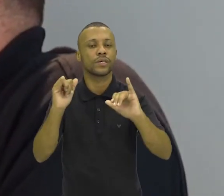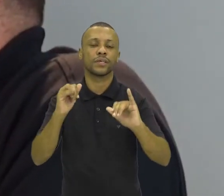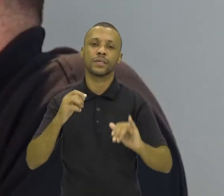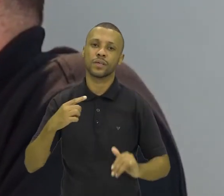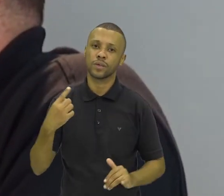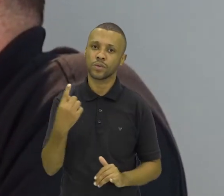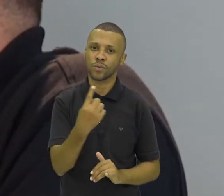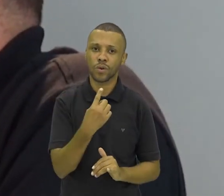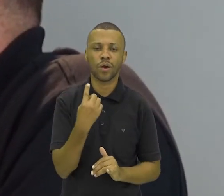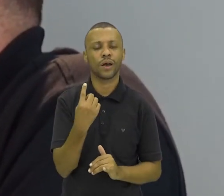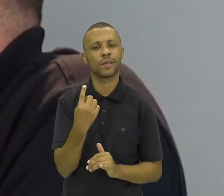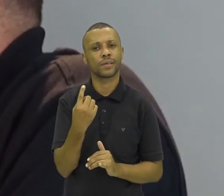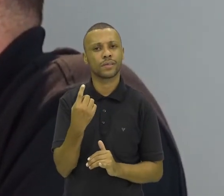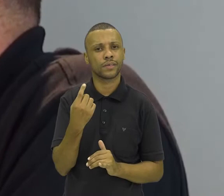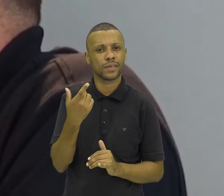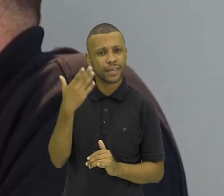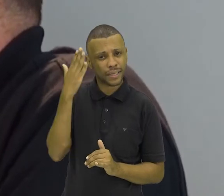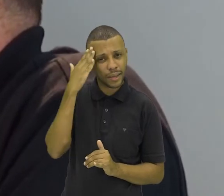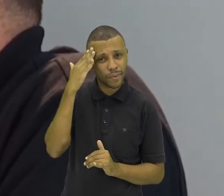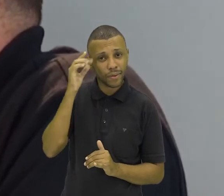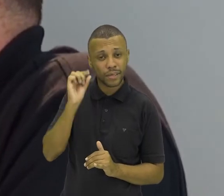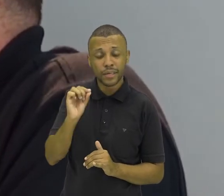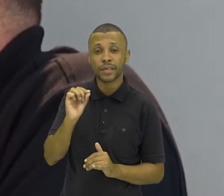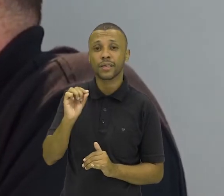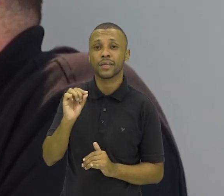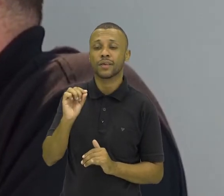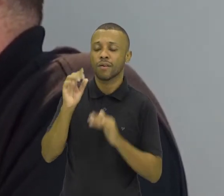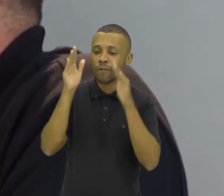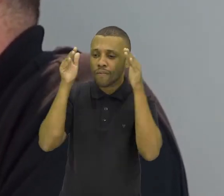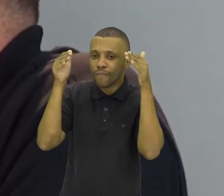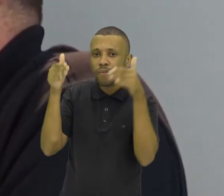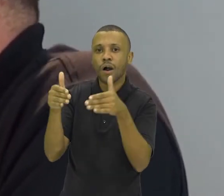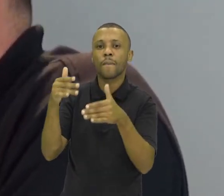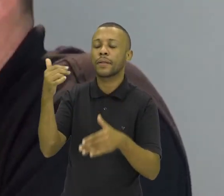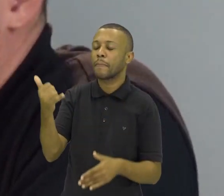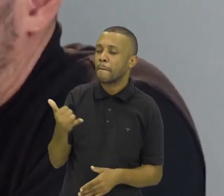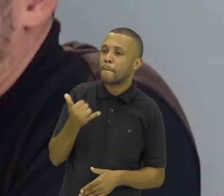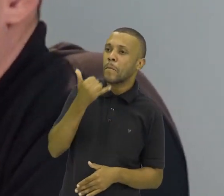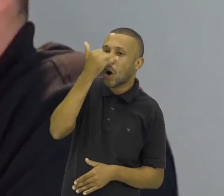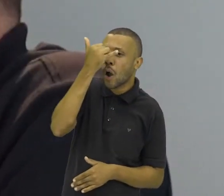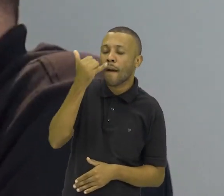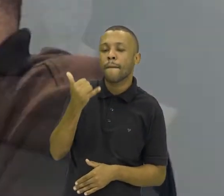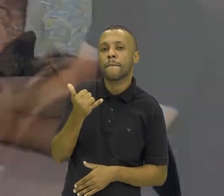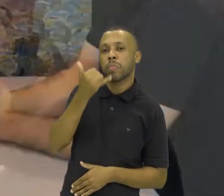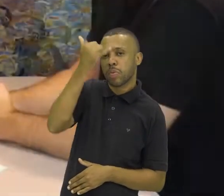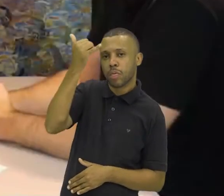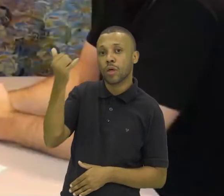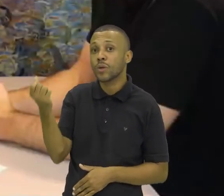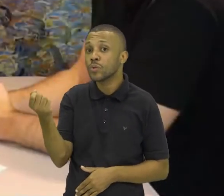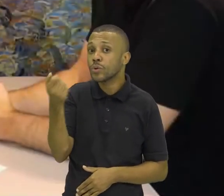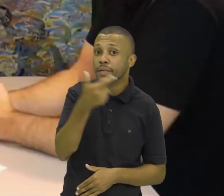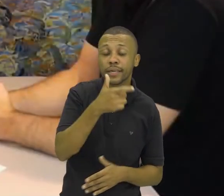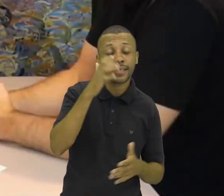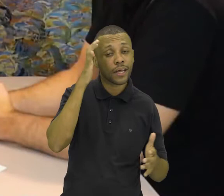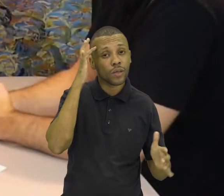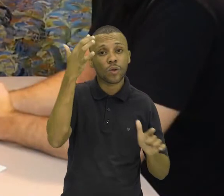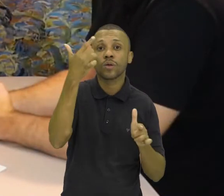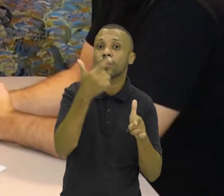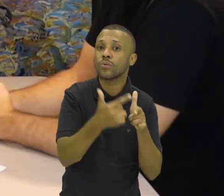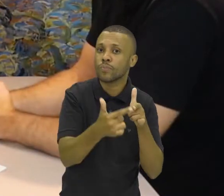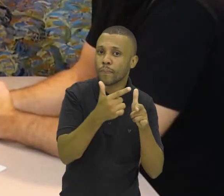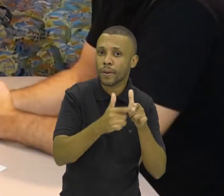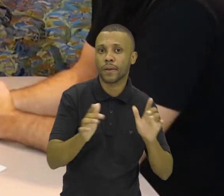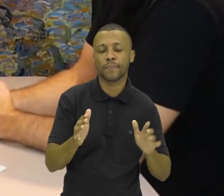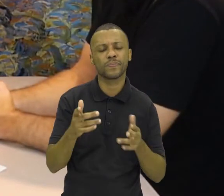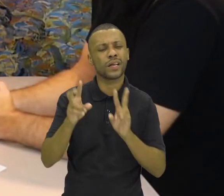coisas ruins, as coisas boas não rendem notícia. O ser humano é focado mais em tragédias do que na solução dos problemas,